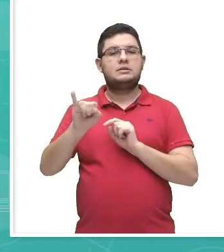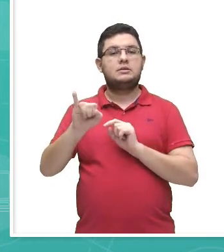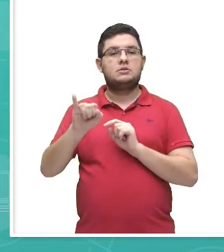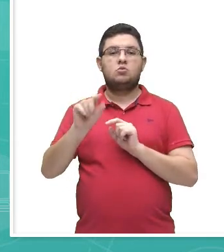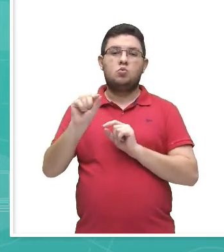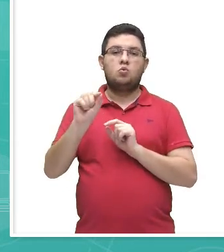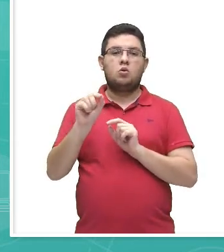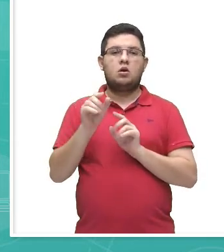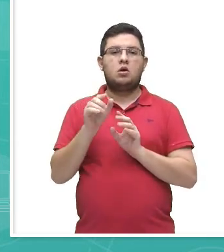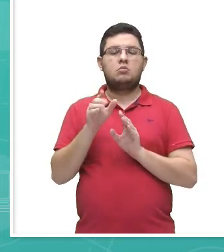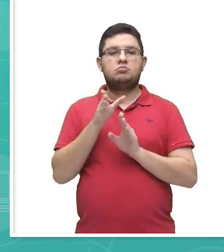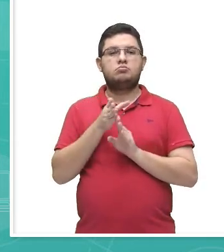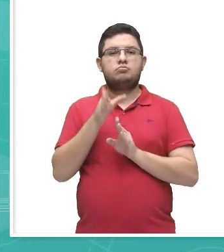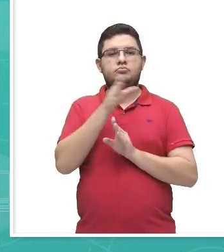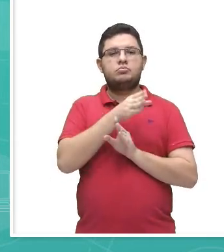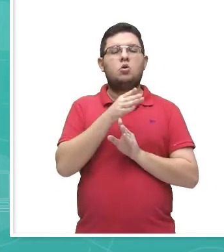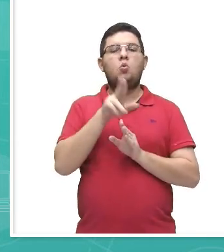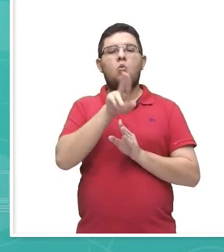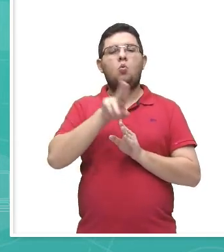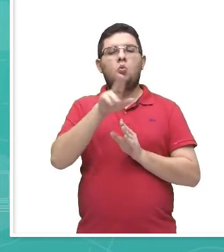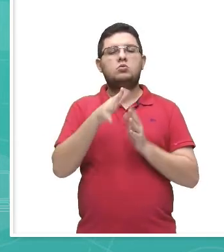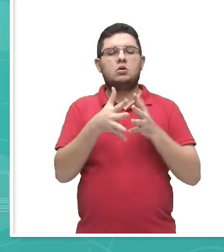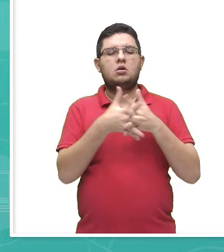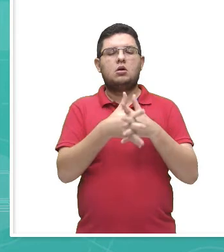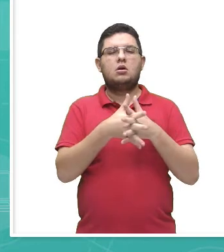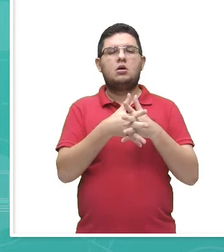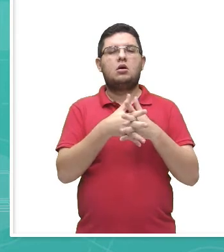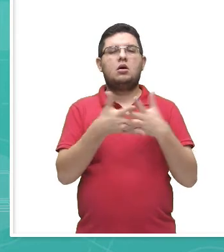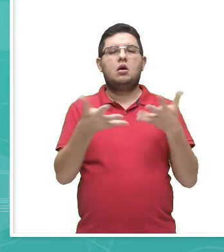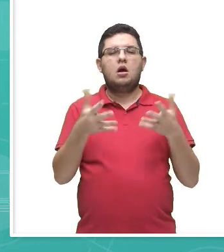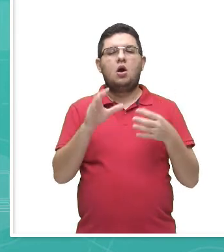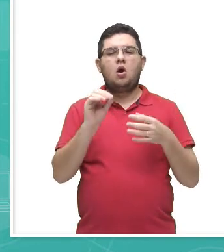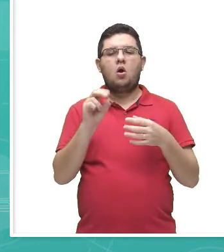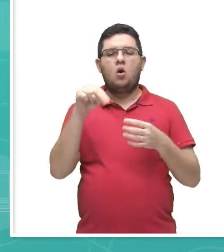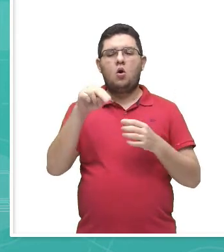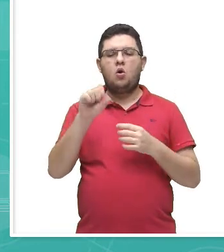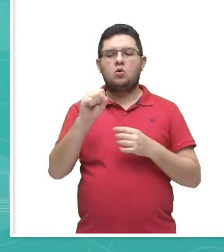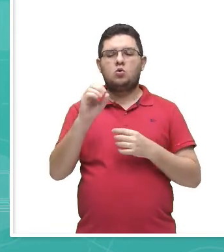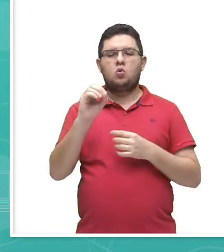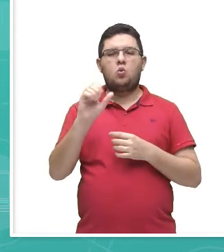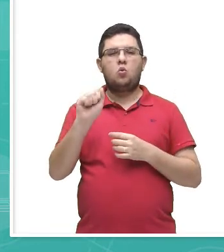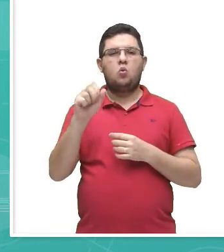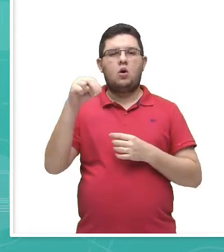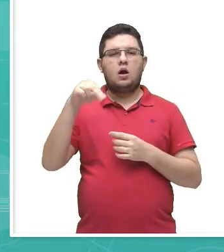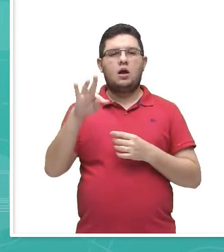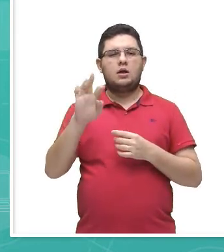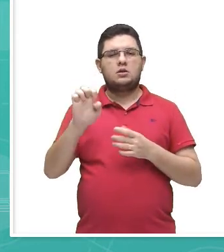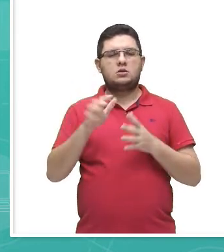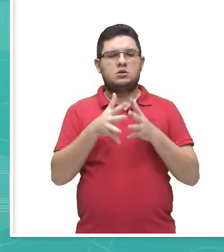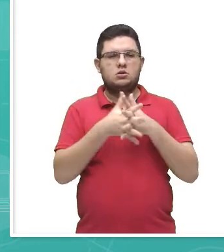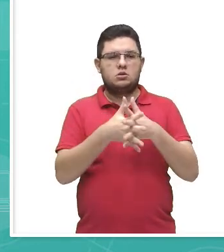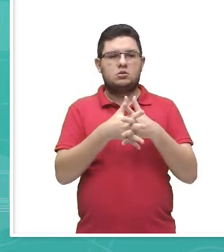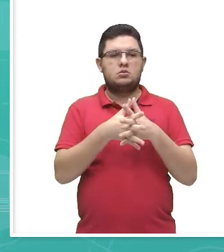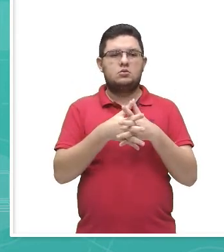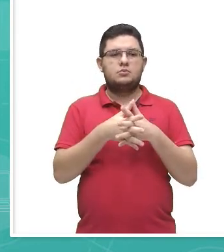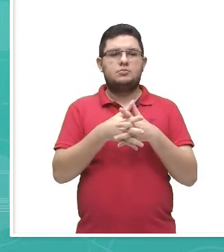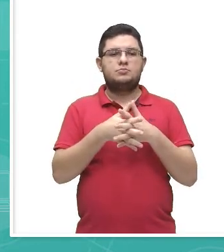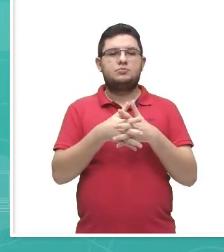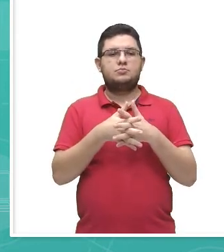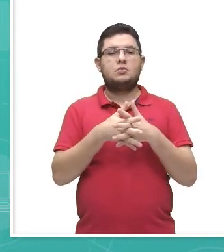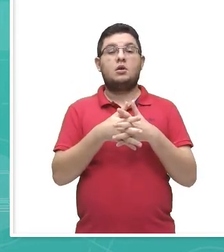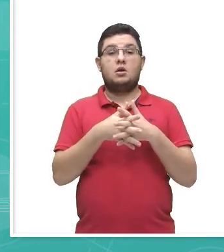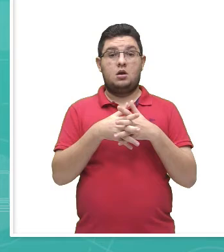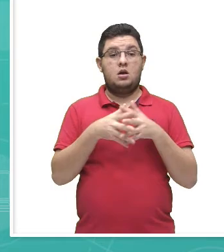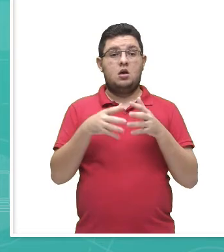antecedido de consoante, repare que eu tenho o verbo fly, olha só, fly,